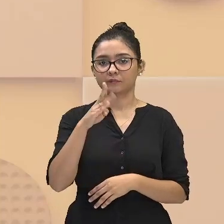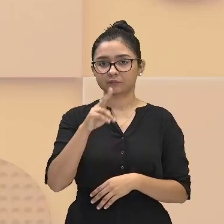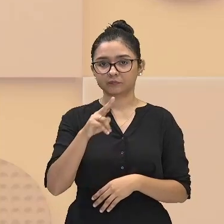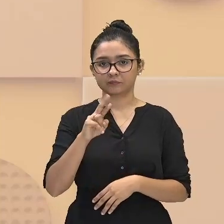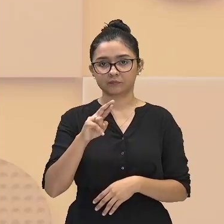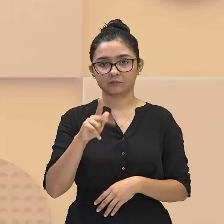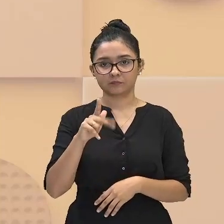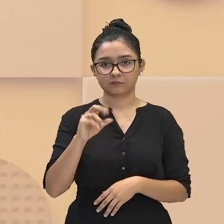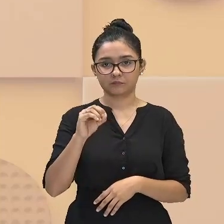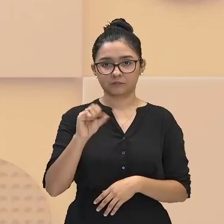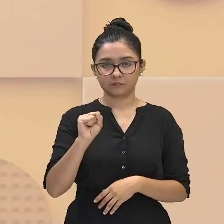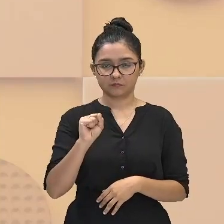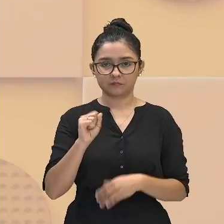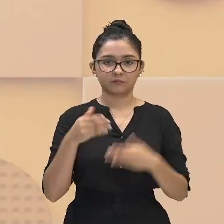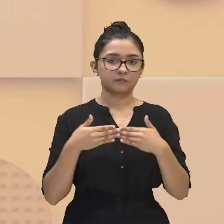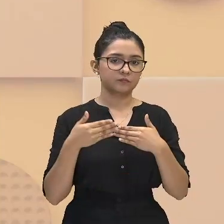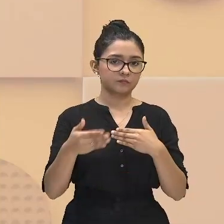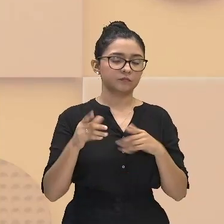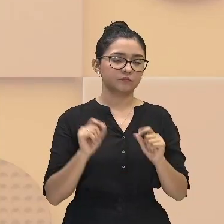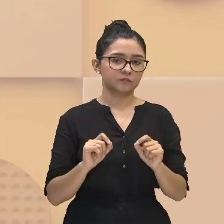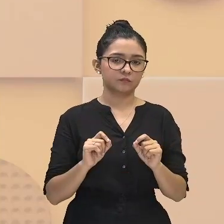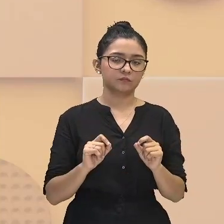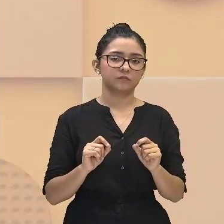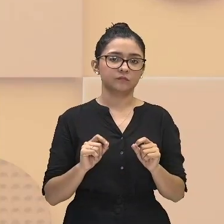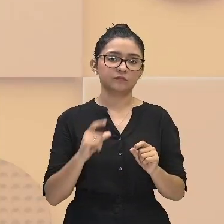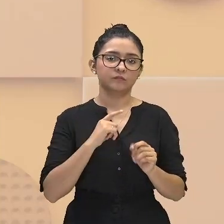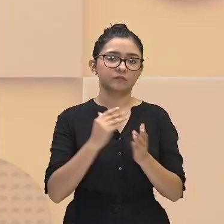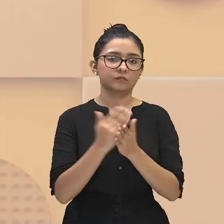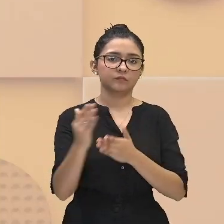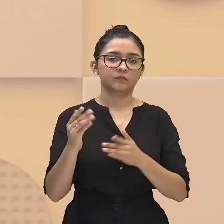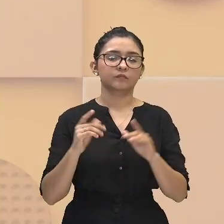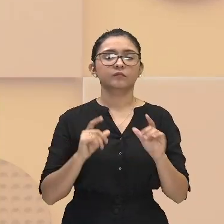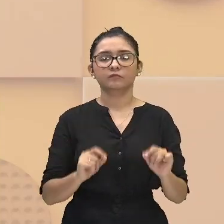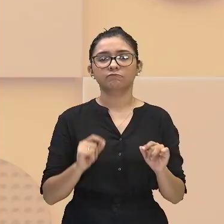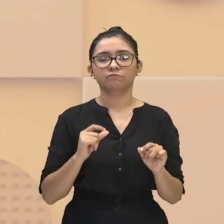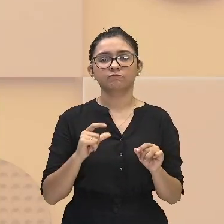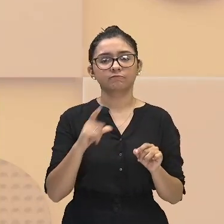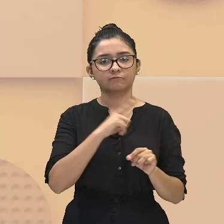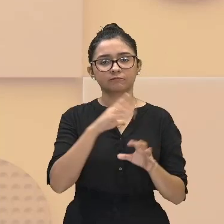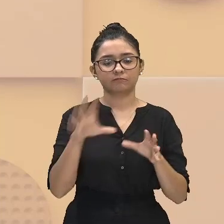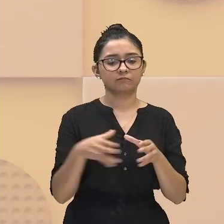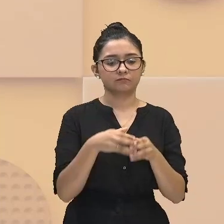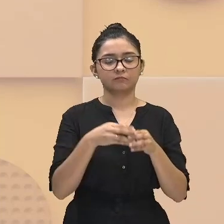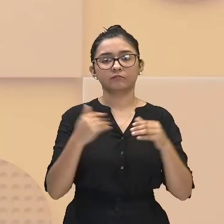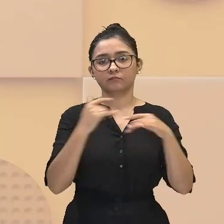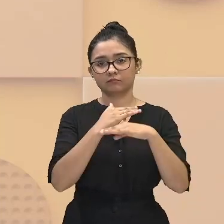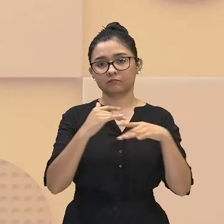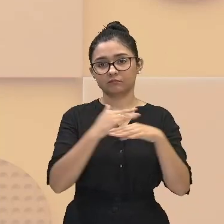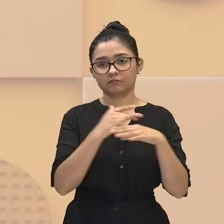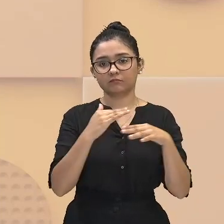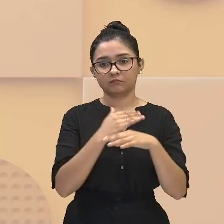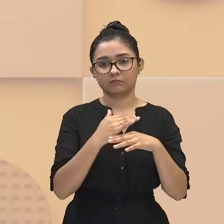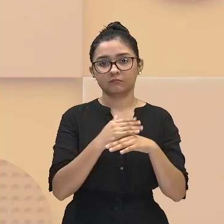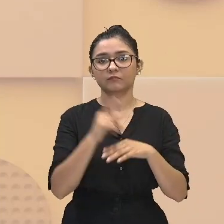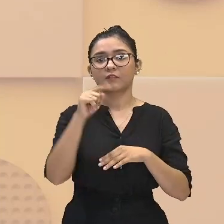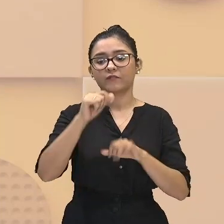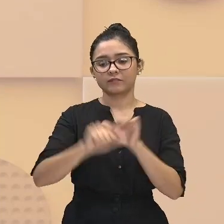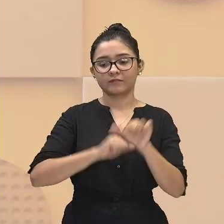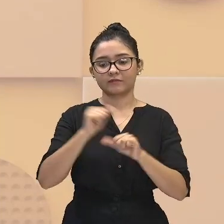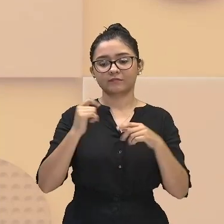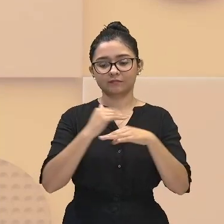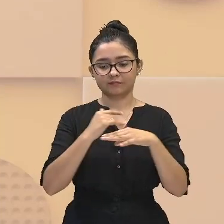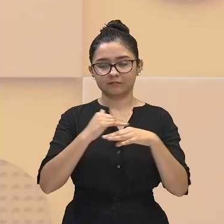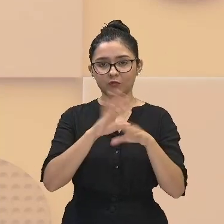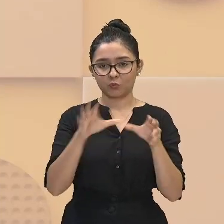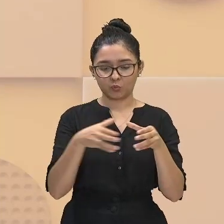Esses burgos, posteriormente, vão dar origem a pequenos núcleos urbanos que vão se tornar as cidades. Então, a